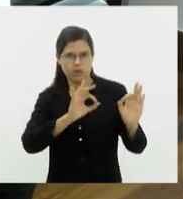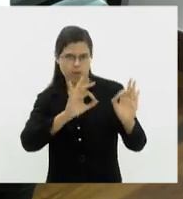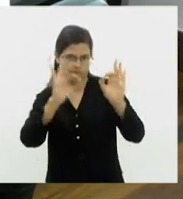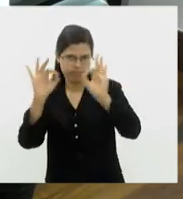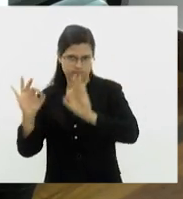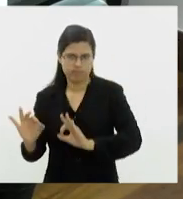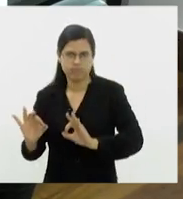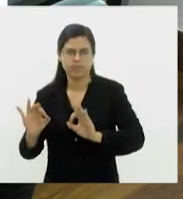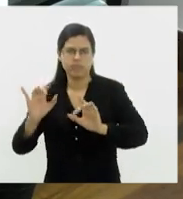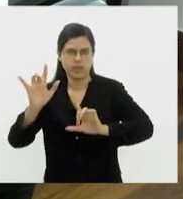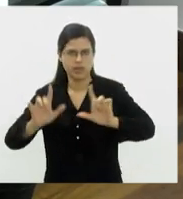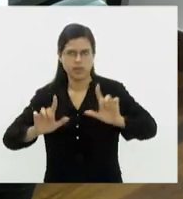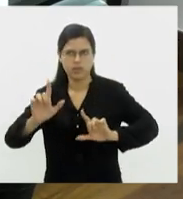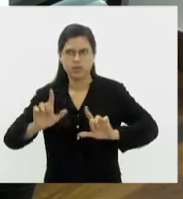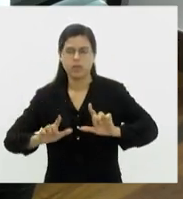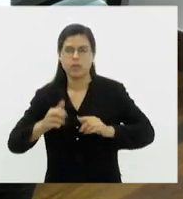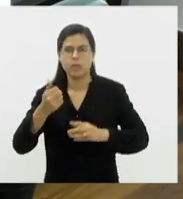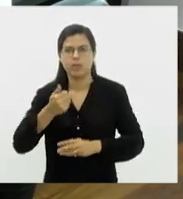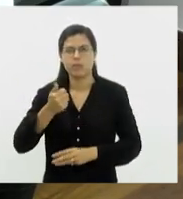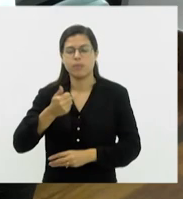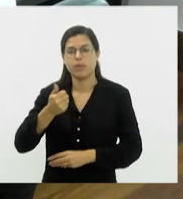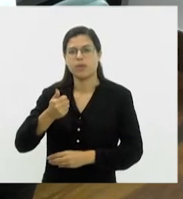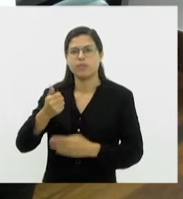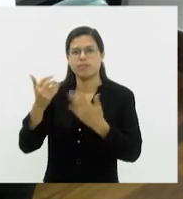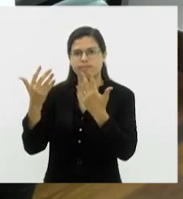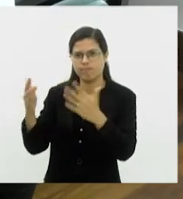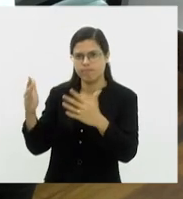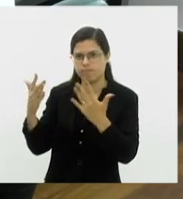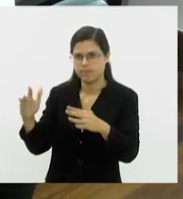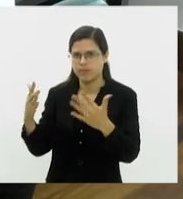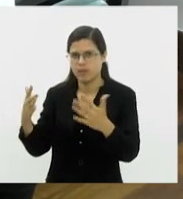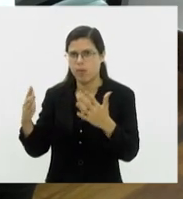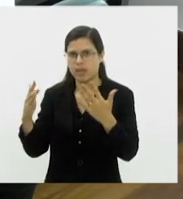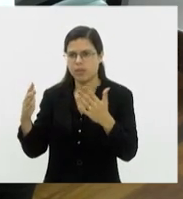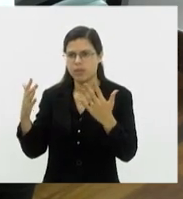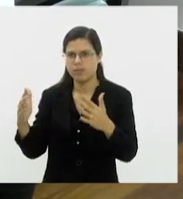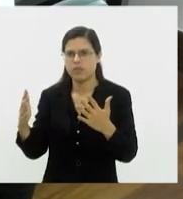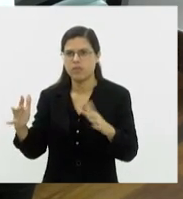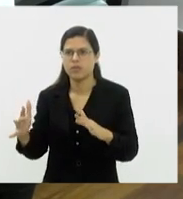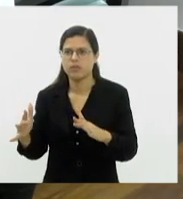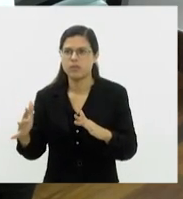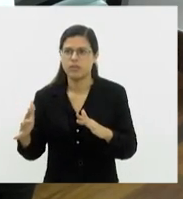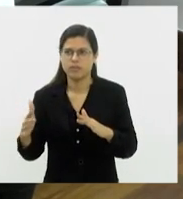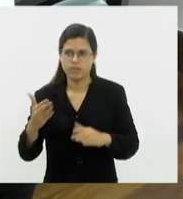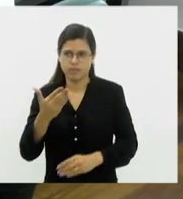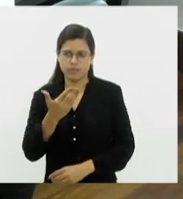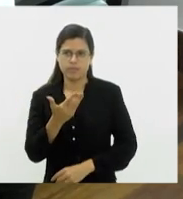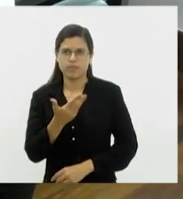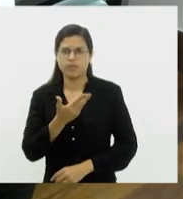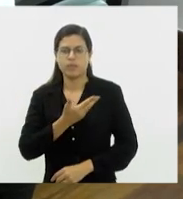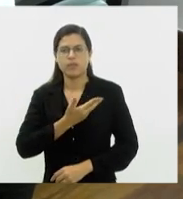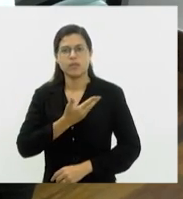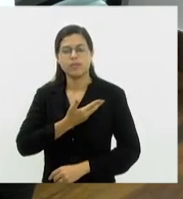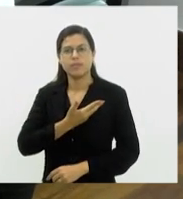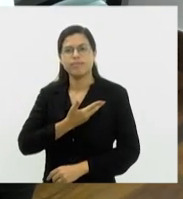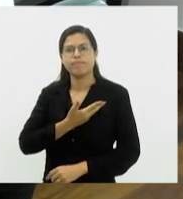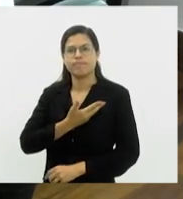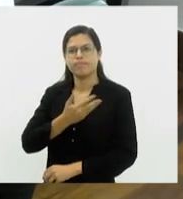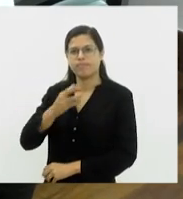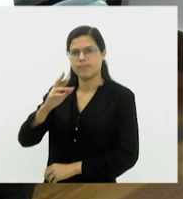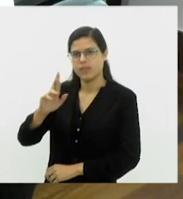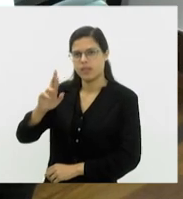né quero em primeiro lugar parabenizar a colega deputada Renata soua